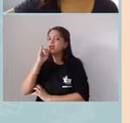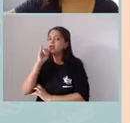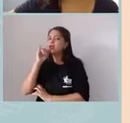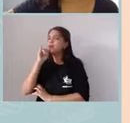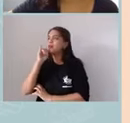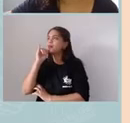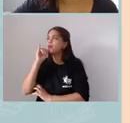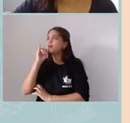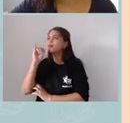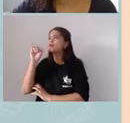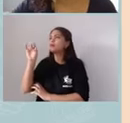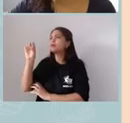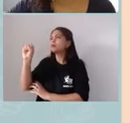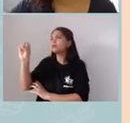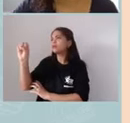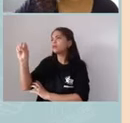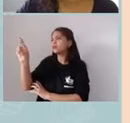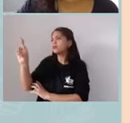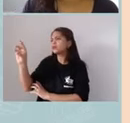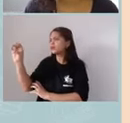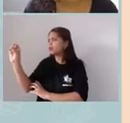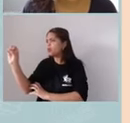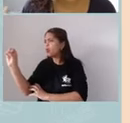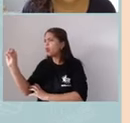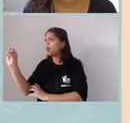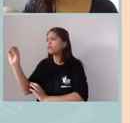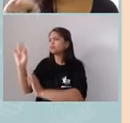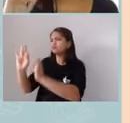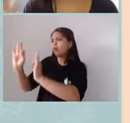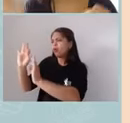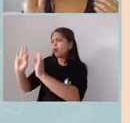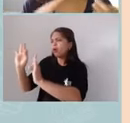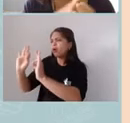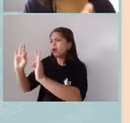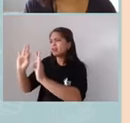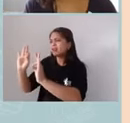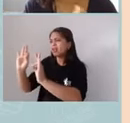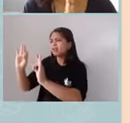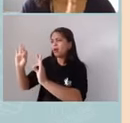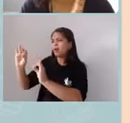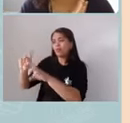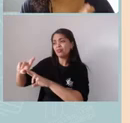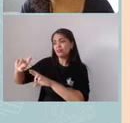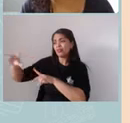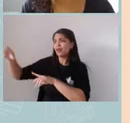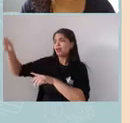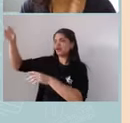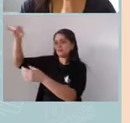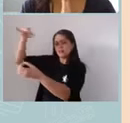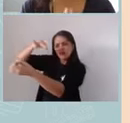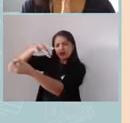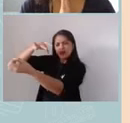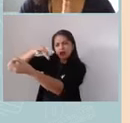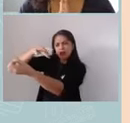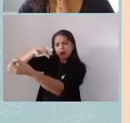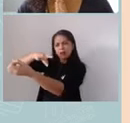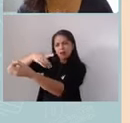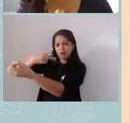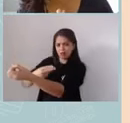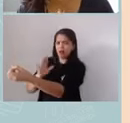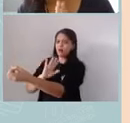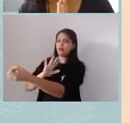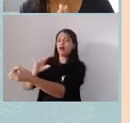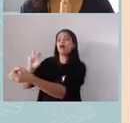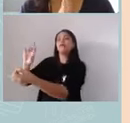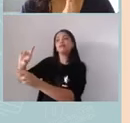lá na veia quando está desidratado ou algo do tipo, não, tá? É um outro tipo de soro, é um soro específico. É um soro de